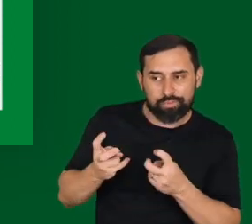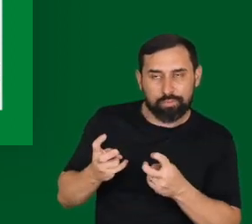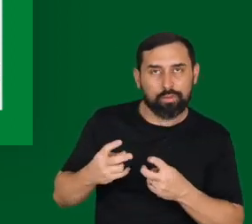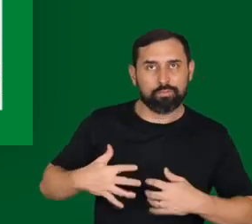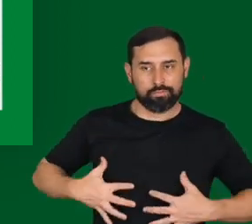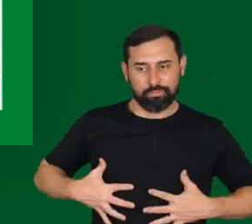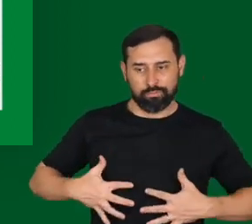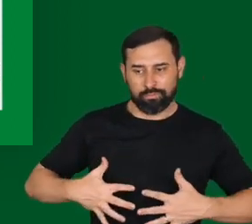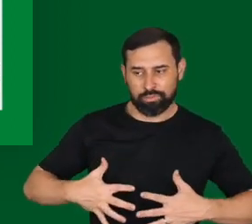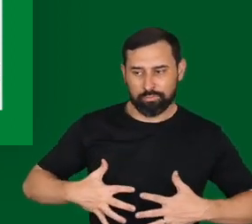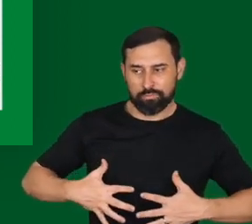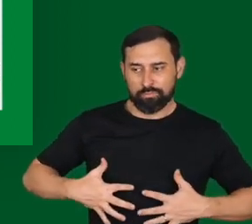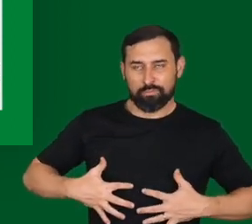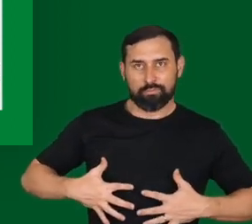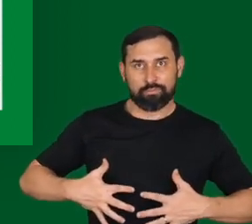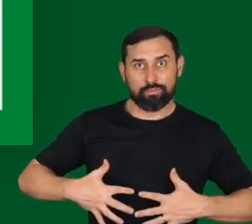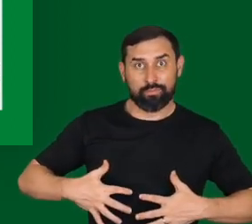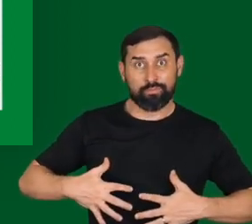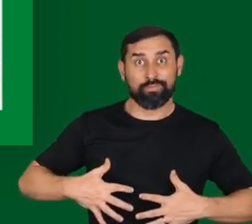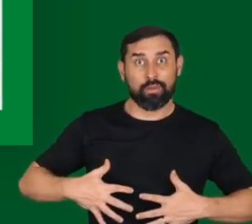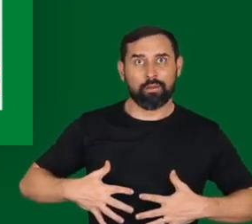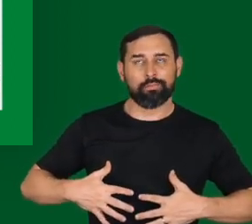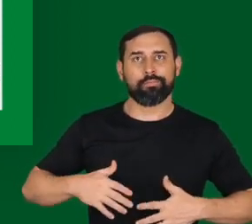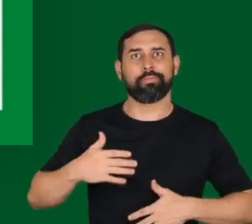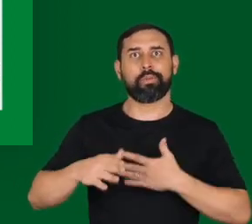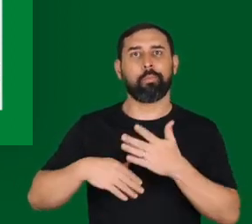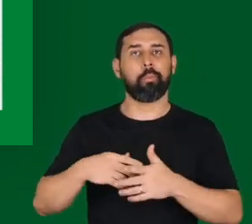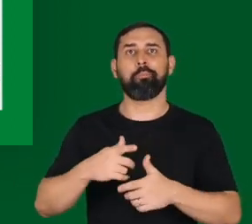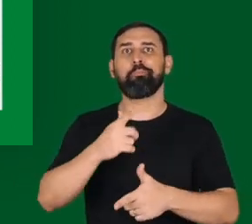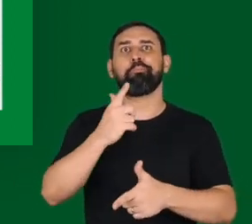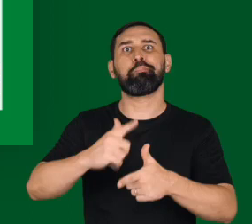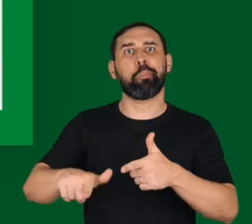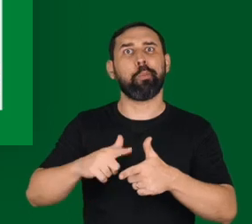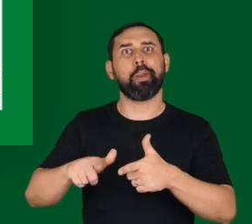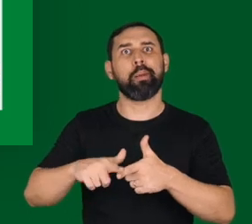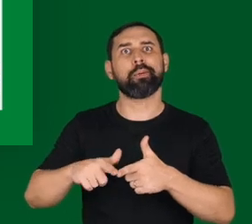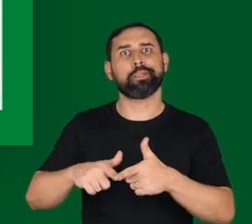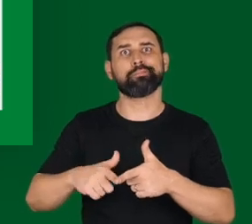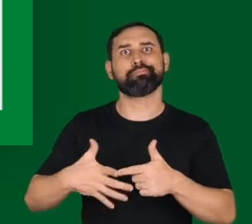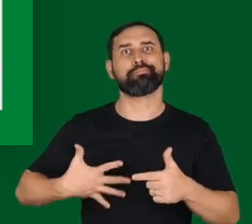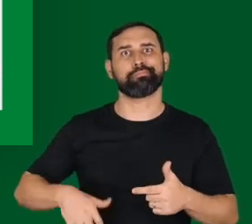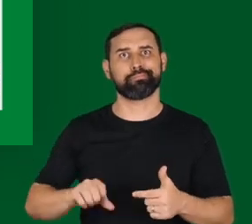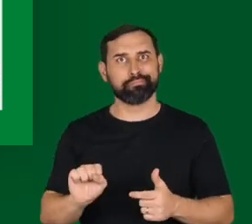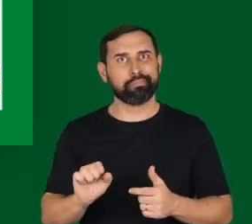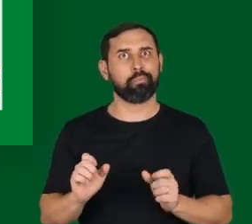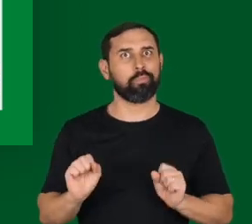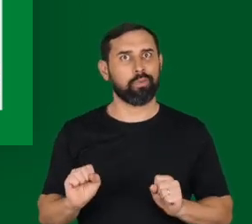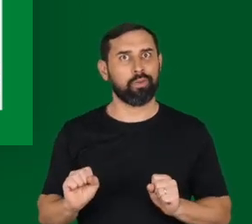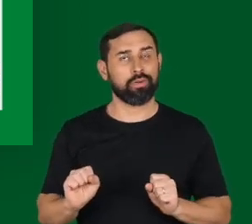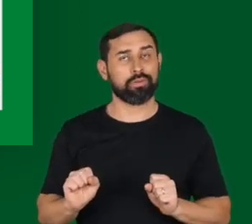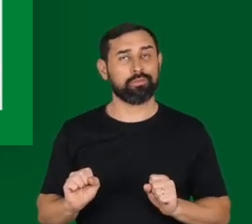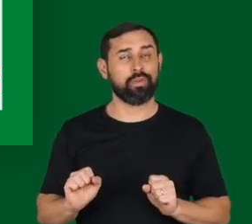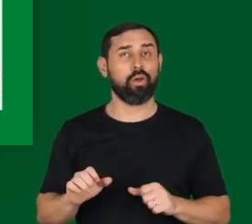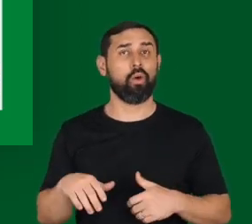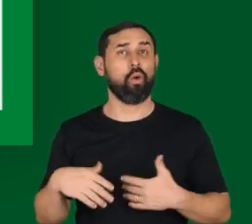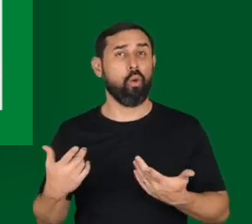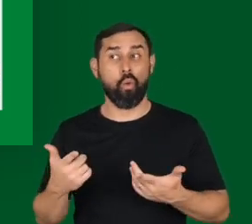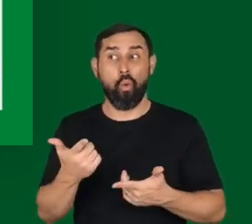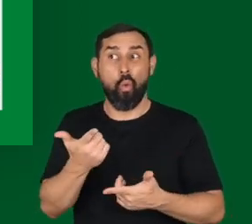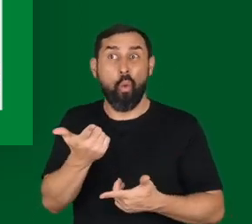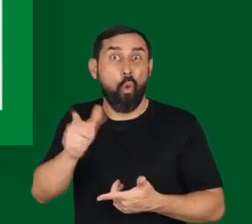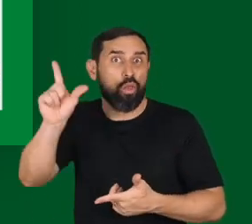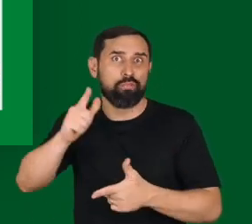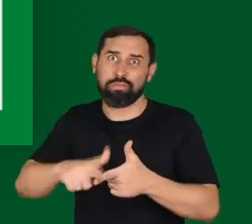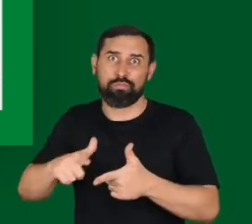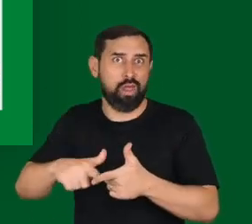a expansibilidade torácica. Por quê? Uma ventilação vigorosa, ela pode causar um pneumotórax, ou um